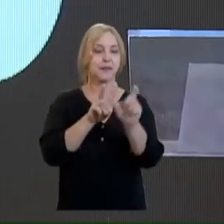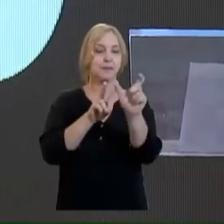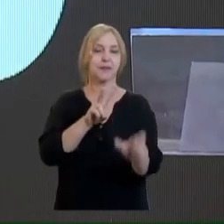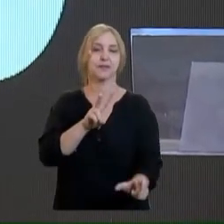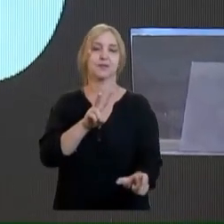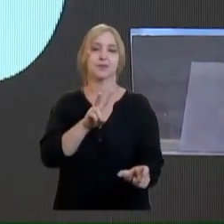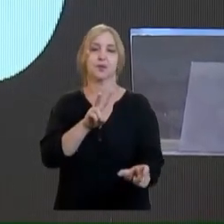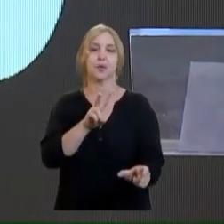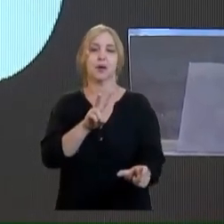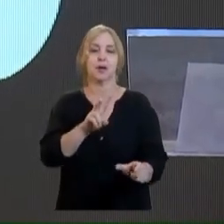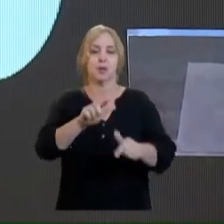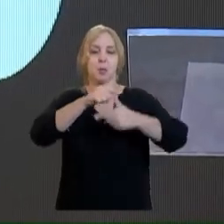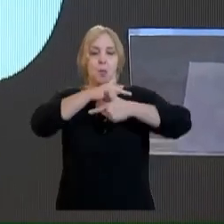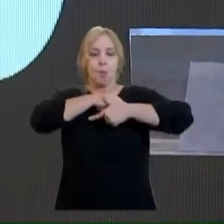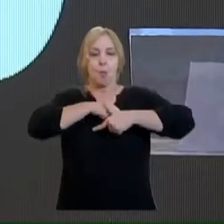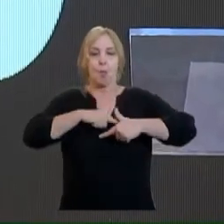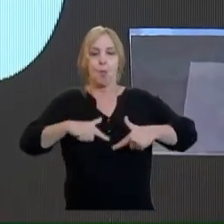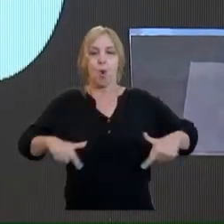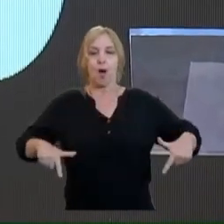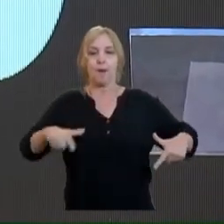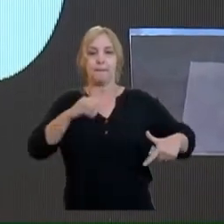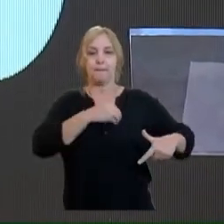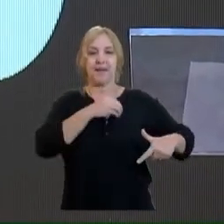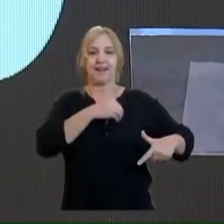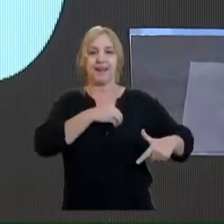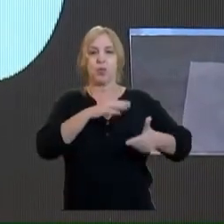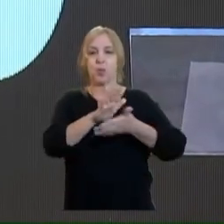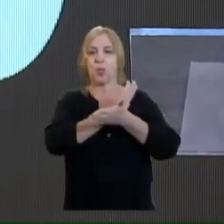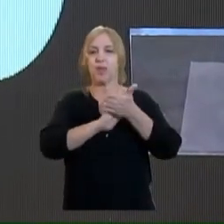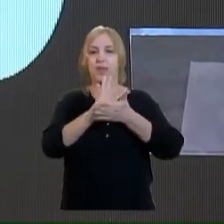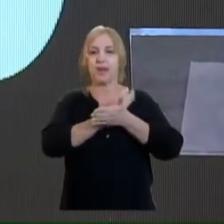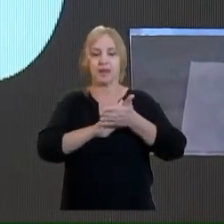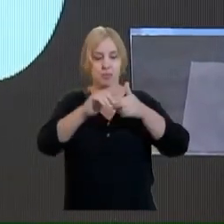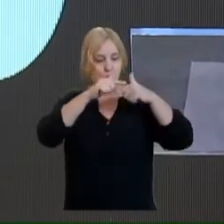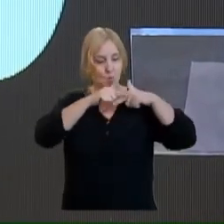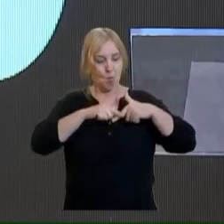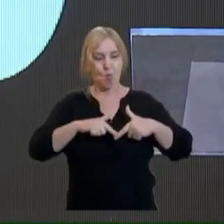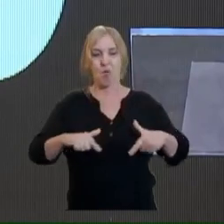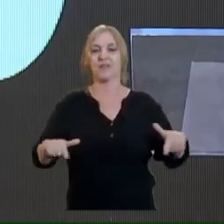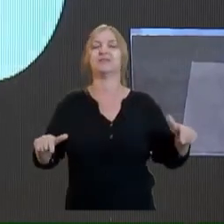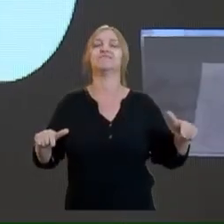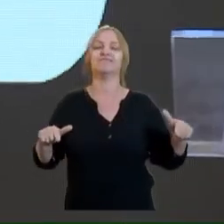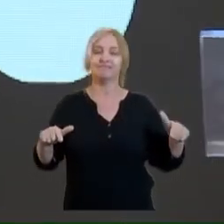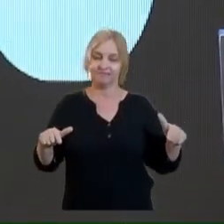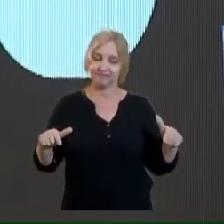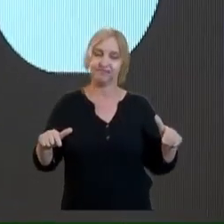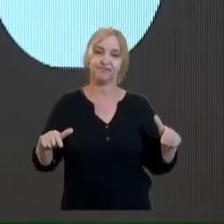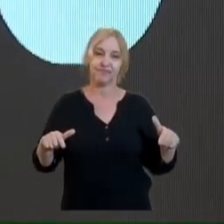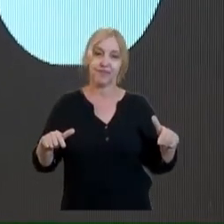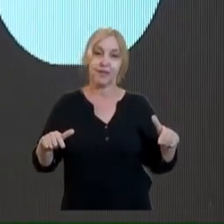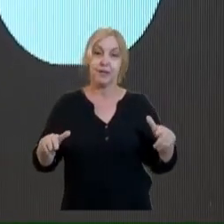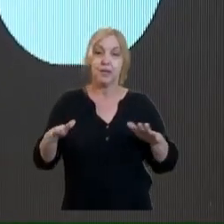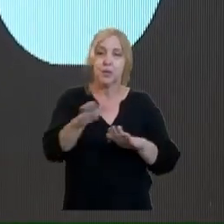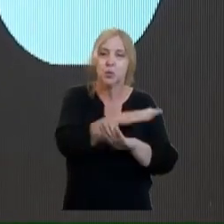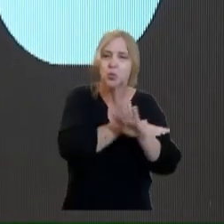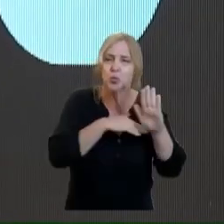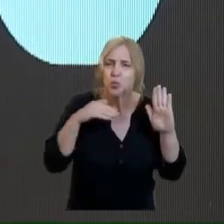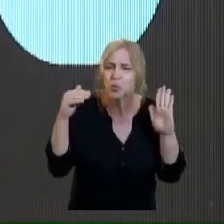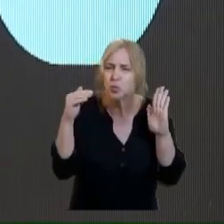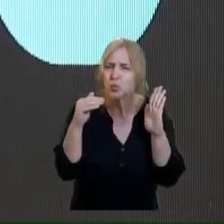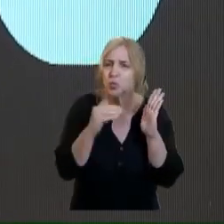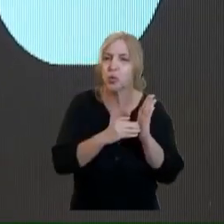tivesse cometido um único pecado na sua história. Porque todos os pecados